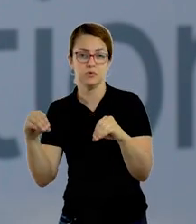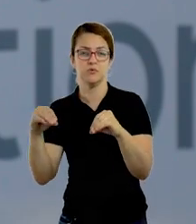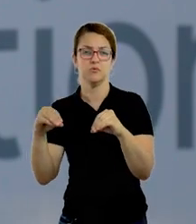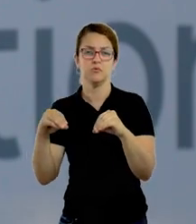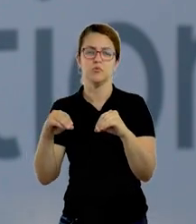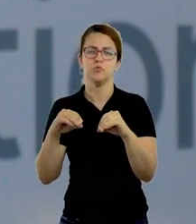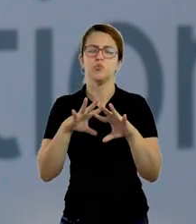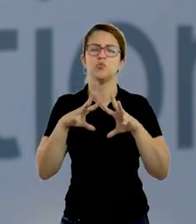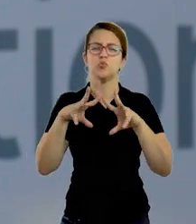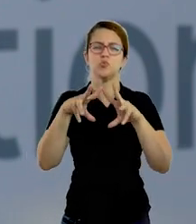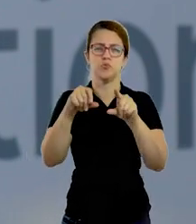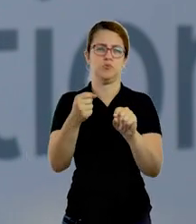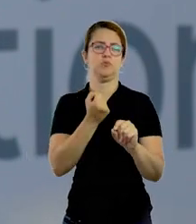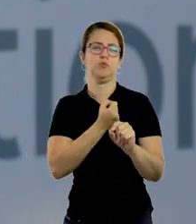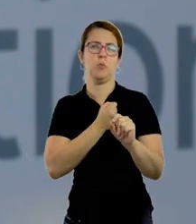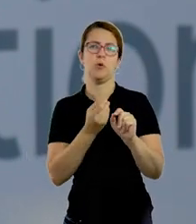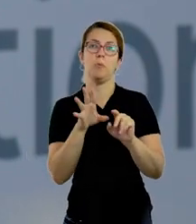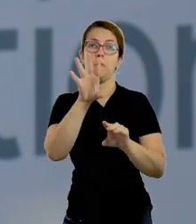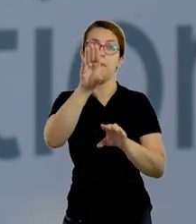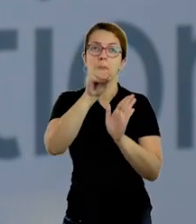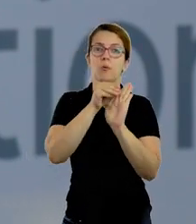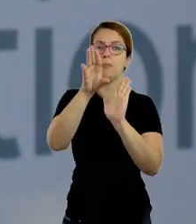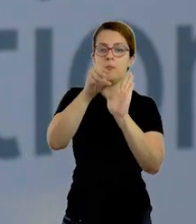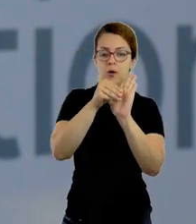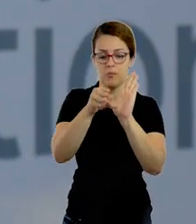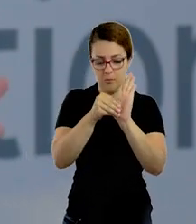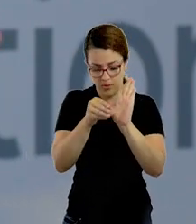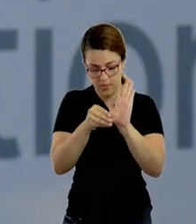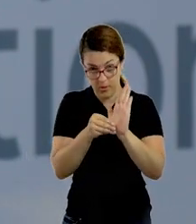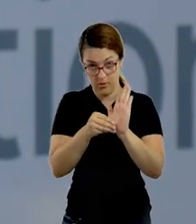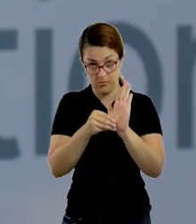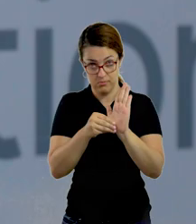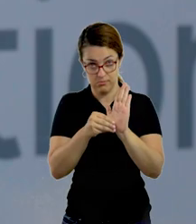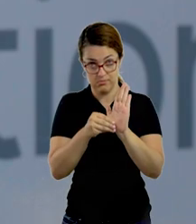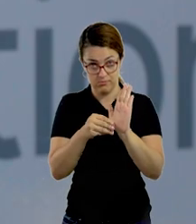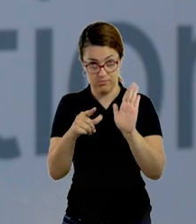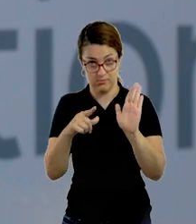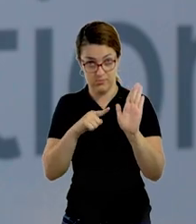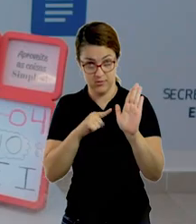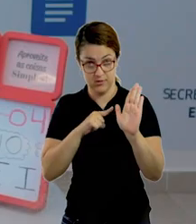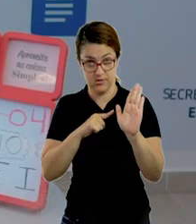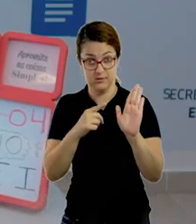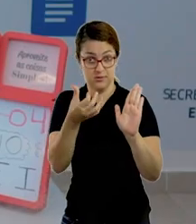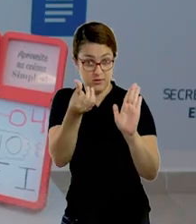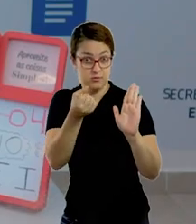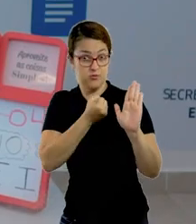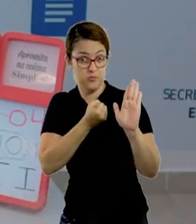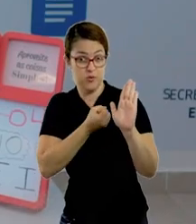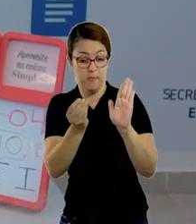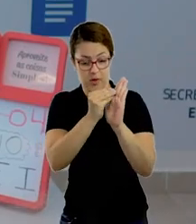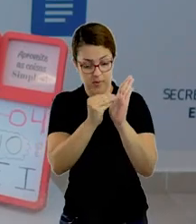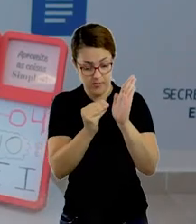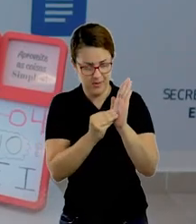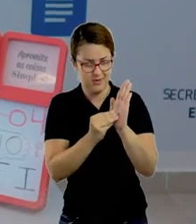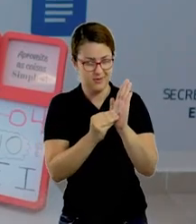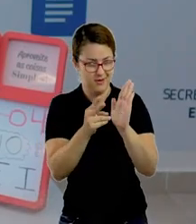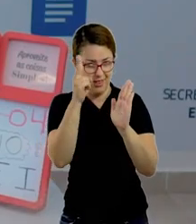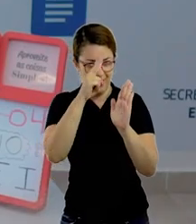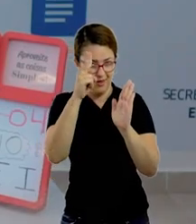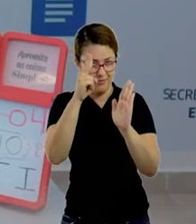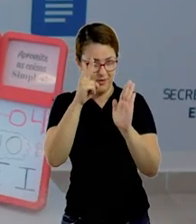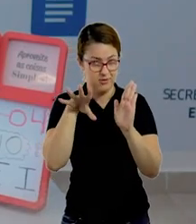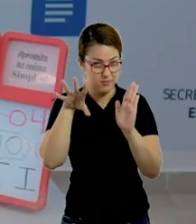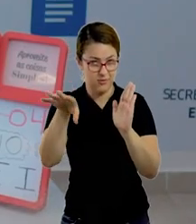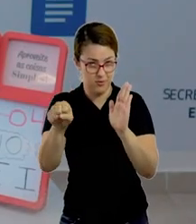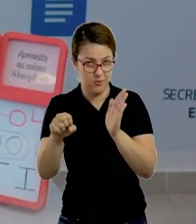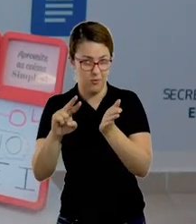Anotem todos os números, são 6 números. Já anotaram? Agora, pegue aquela revista antiga